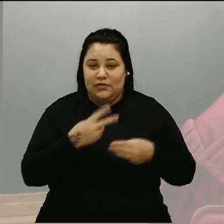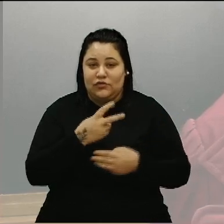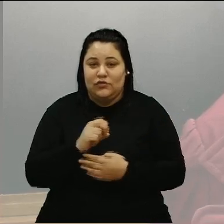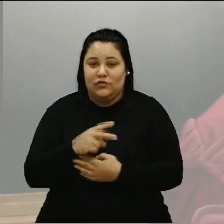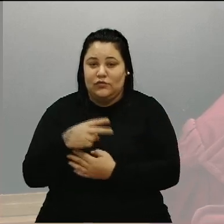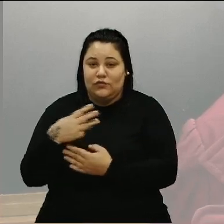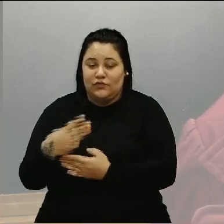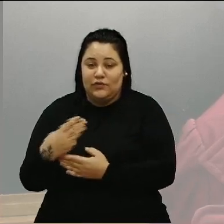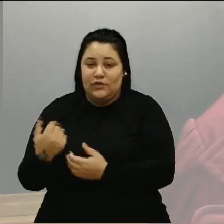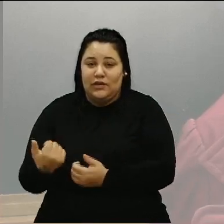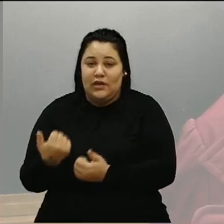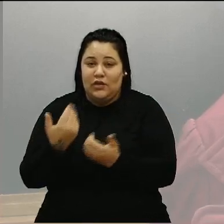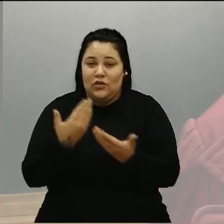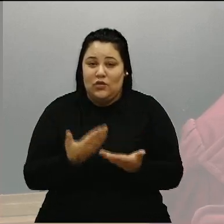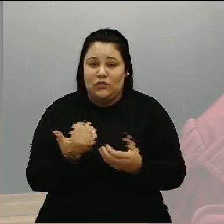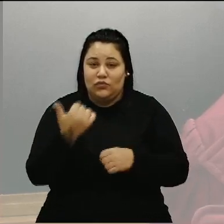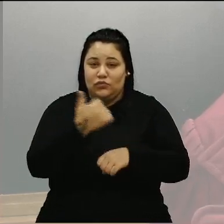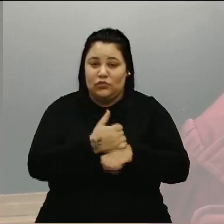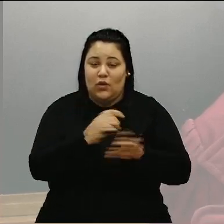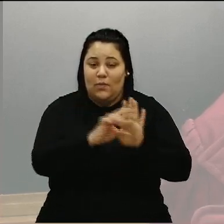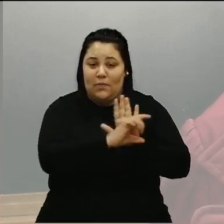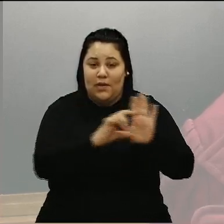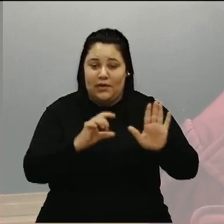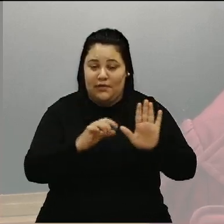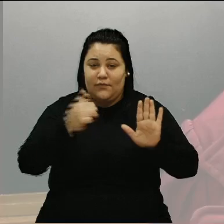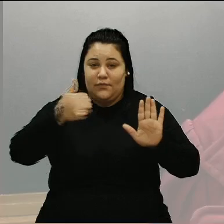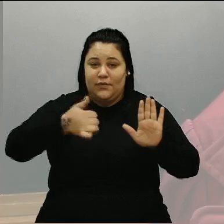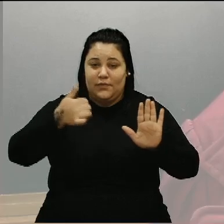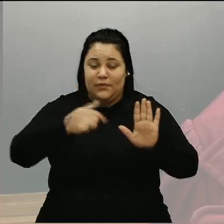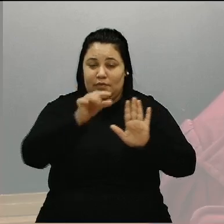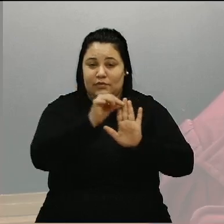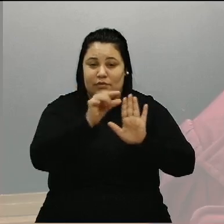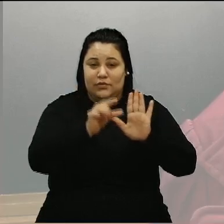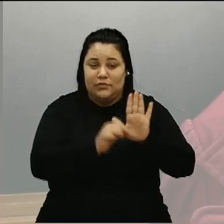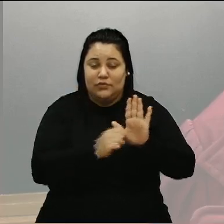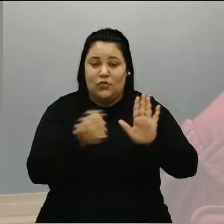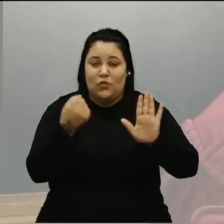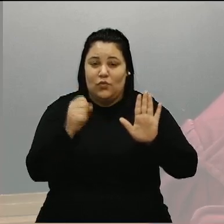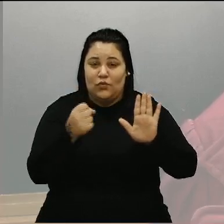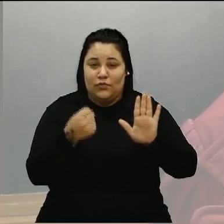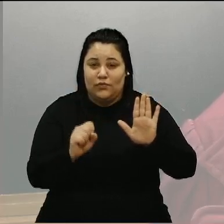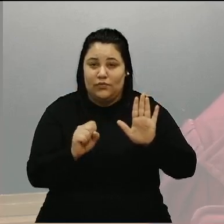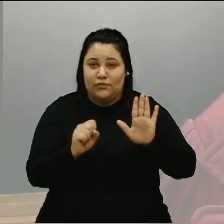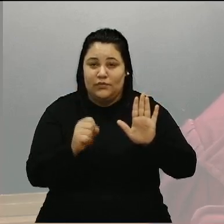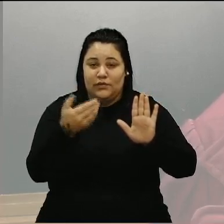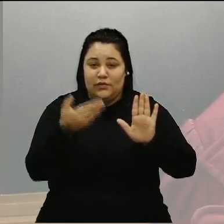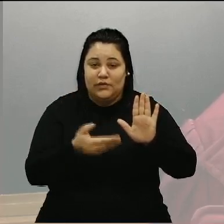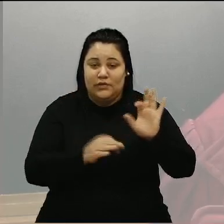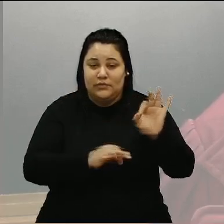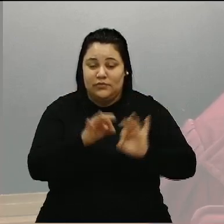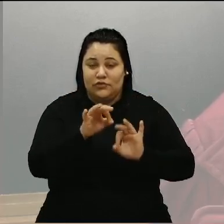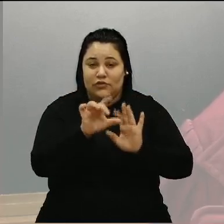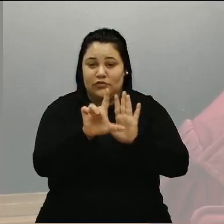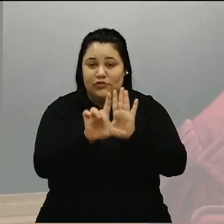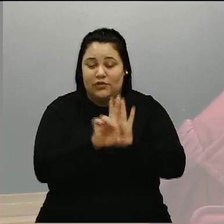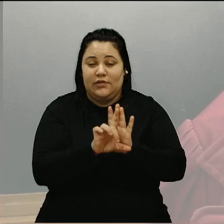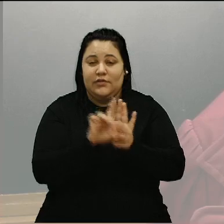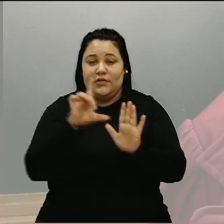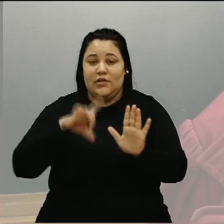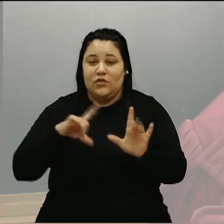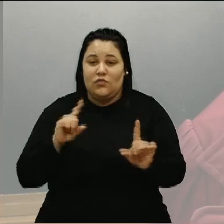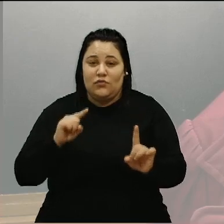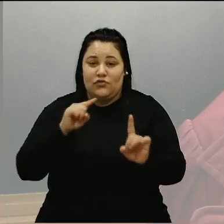nova redação ao parágrafo 1º do artigo 8º do presente projeto de lei, pretendendo